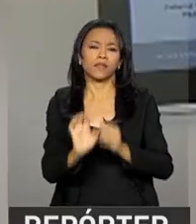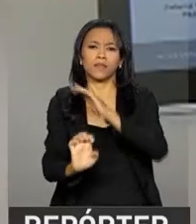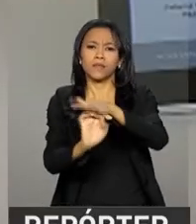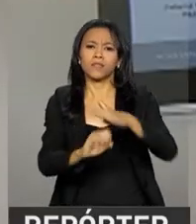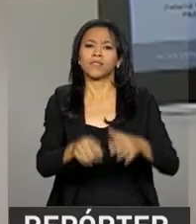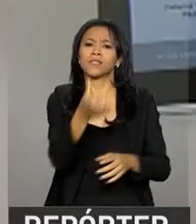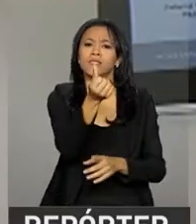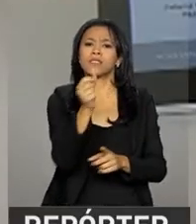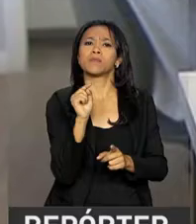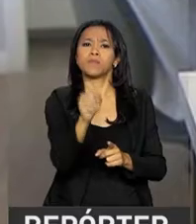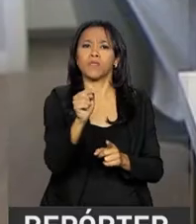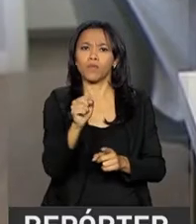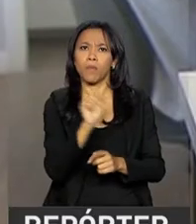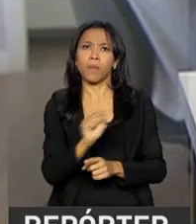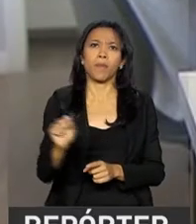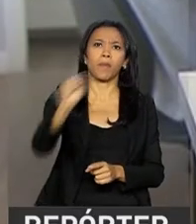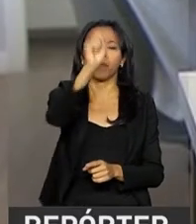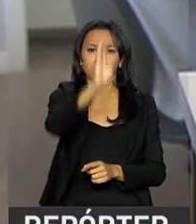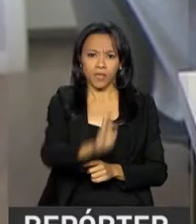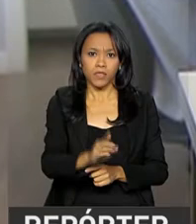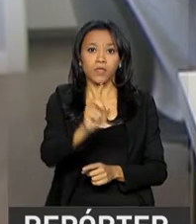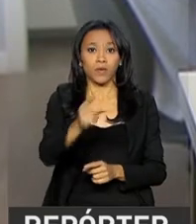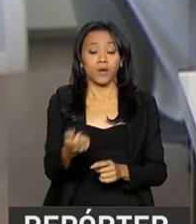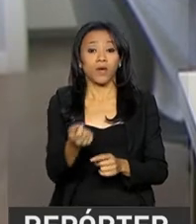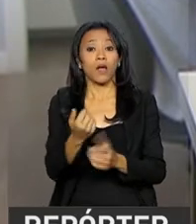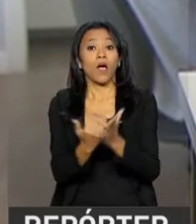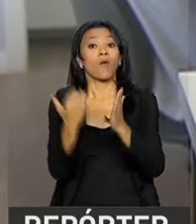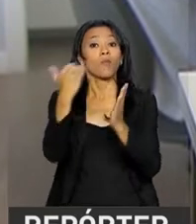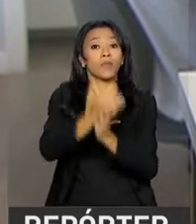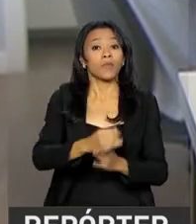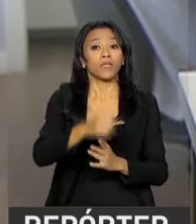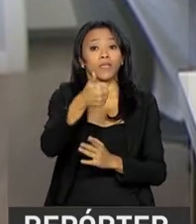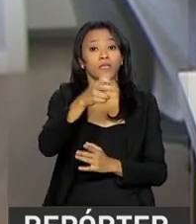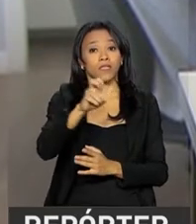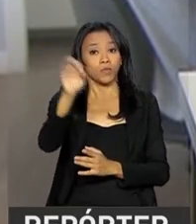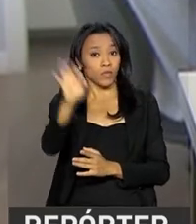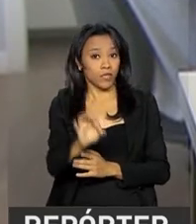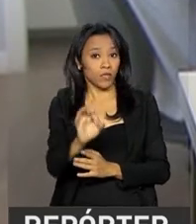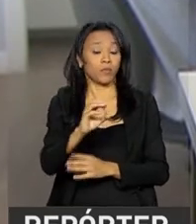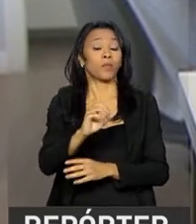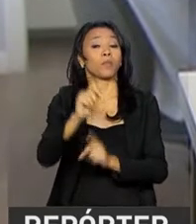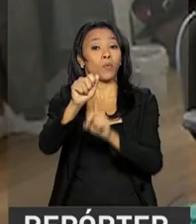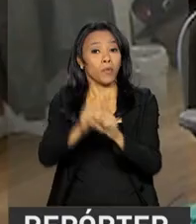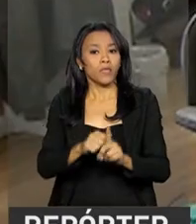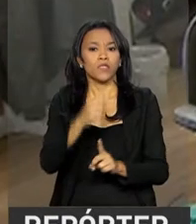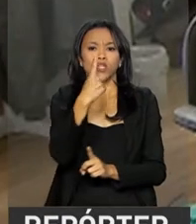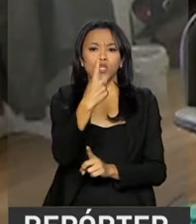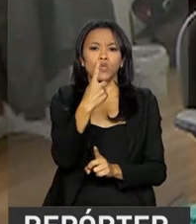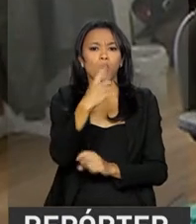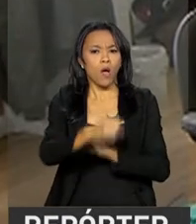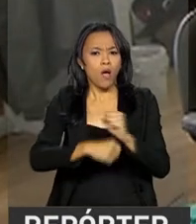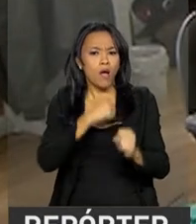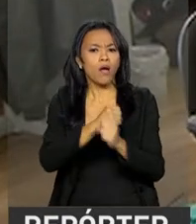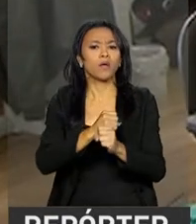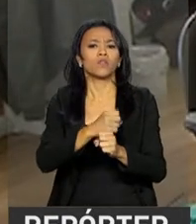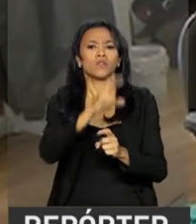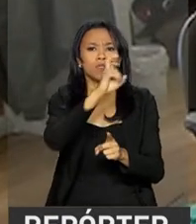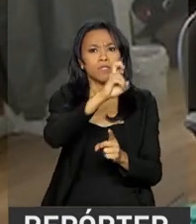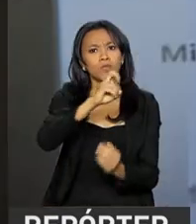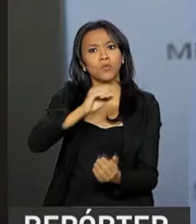pontos de venda em todo o brasil cresce em média 15% ao mês em um ano passou de 5 para 28